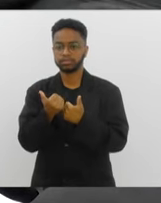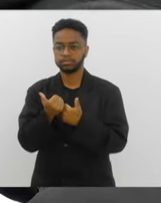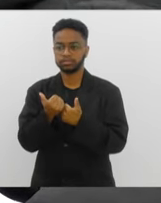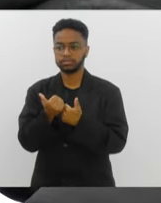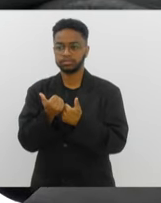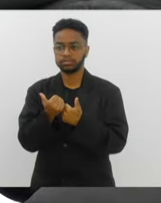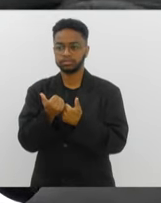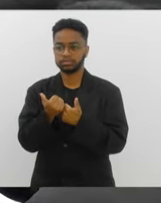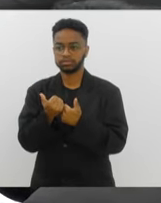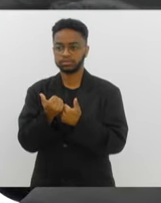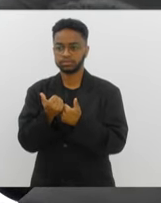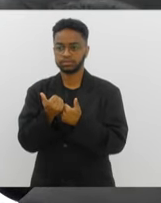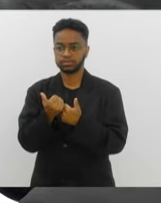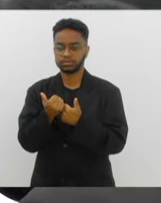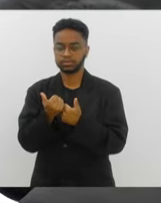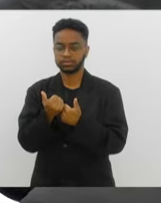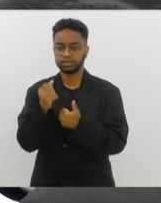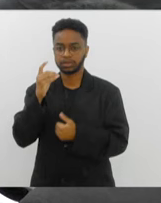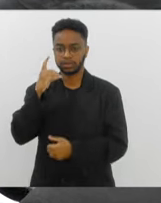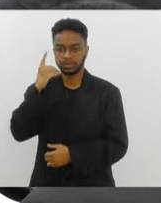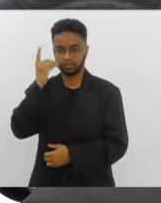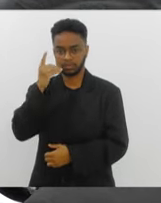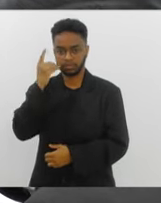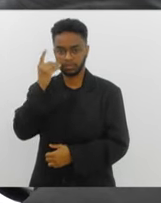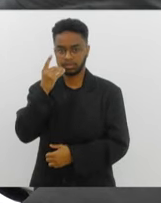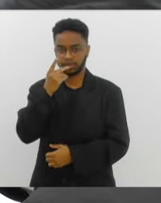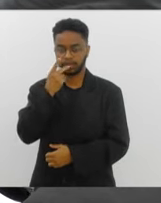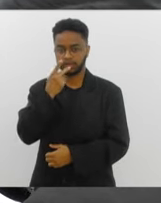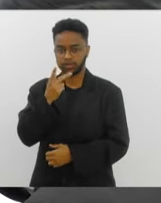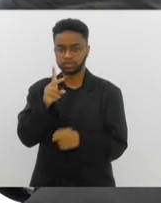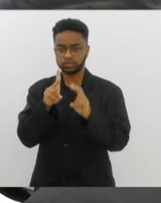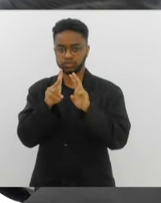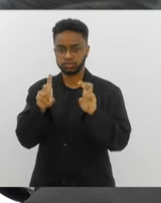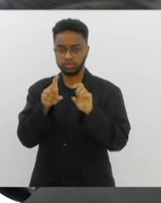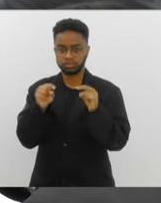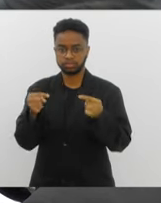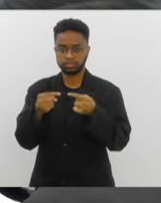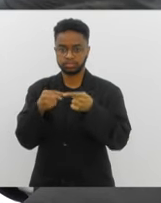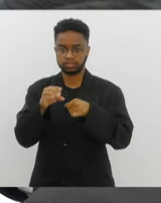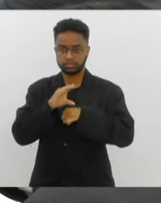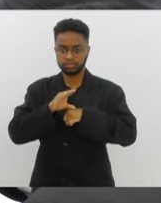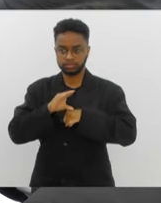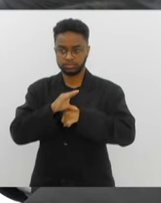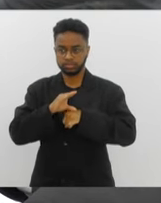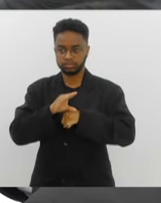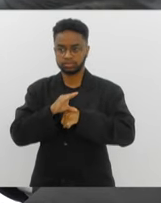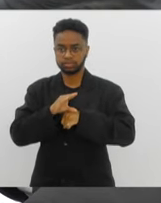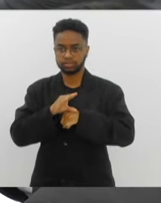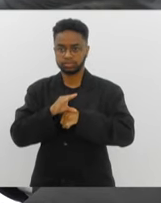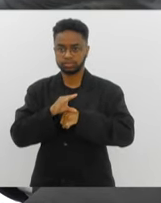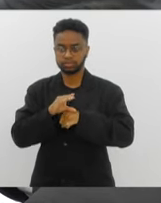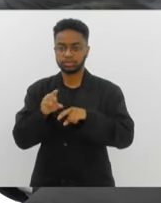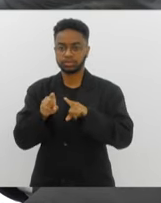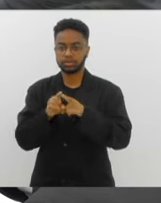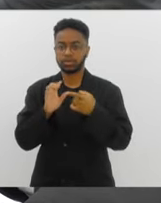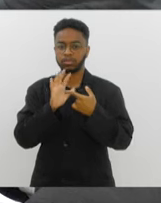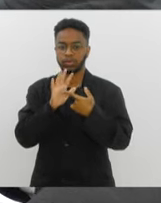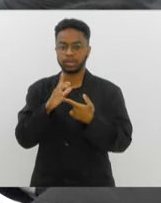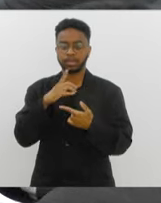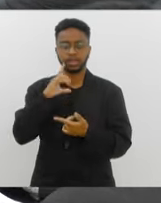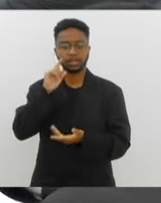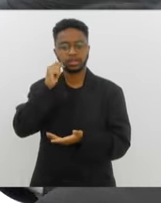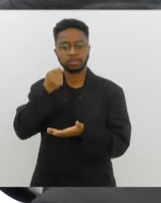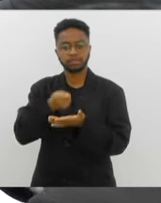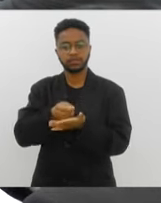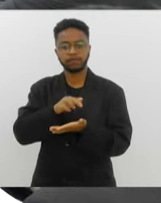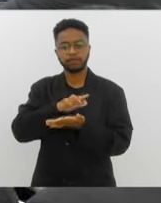Cozoliano, aos deputados que falam da constitucionalidade dessa lei e destacar que a gente tem tido seguidas decisões do